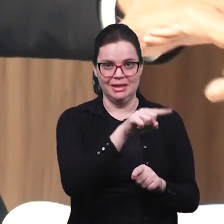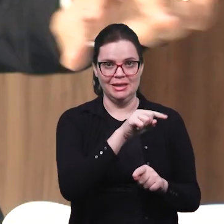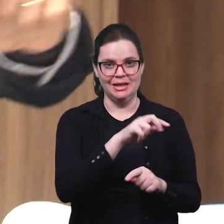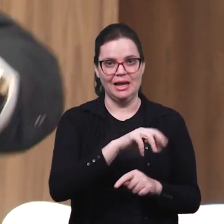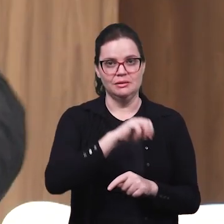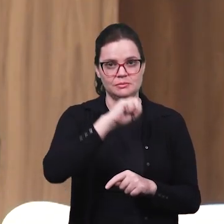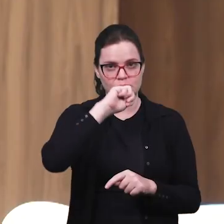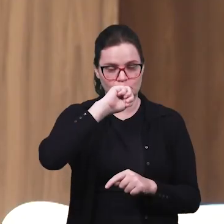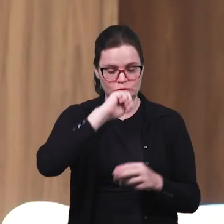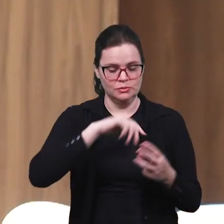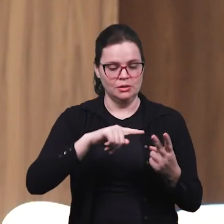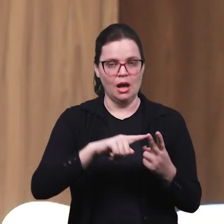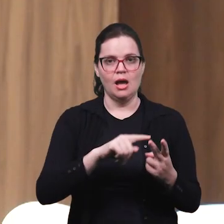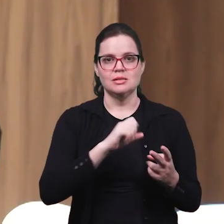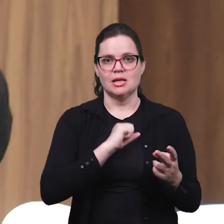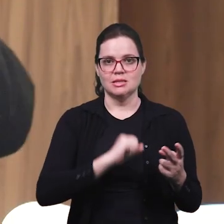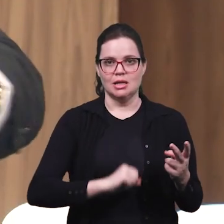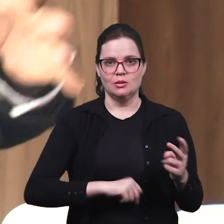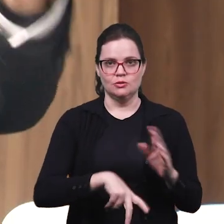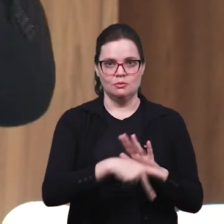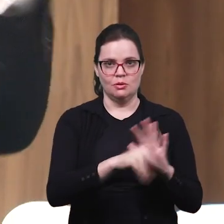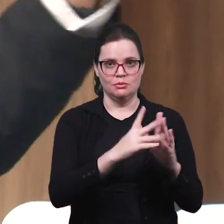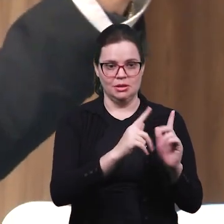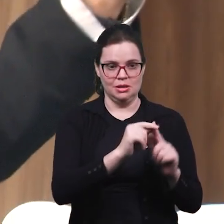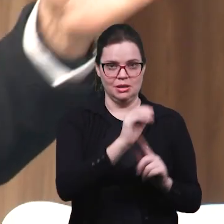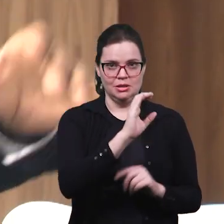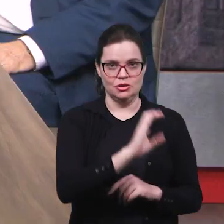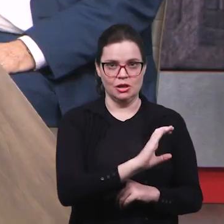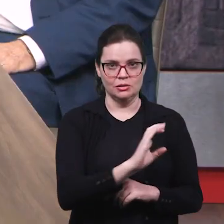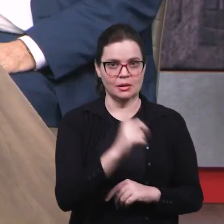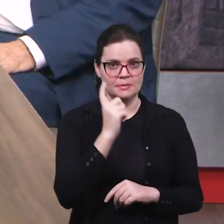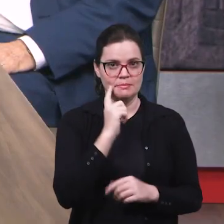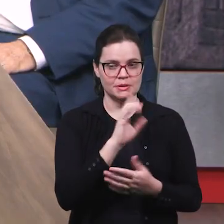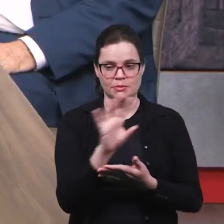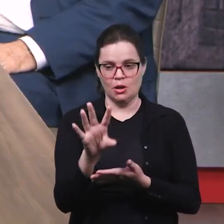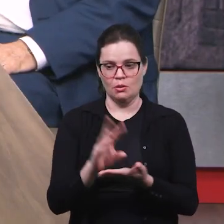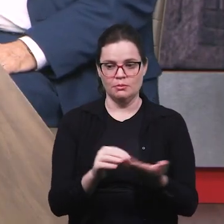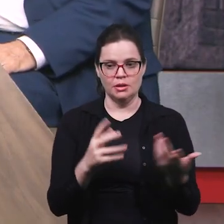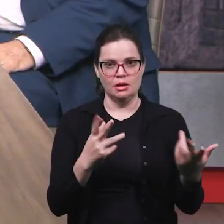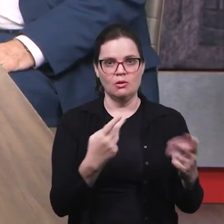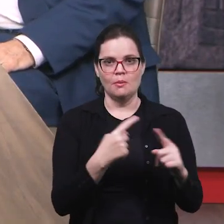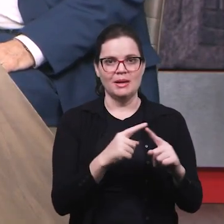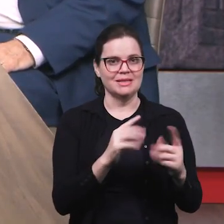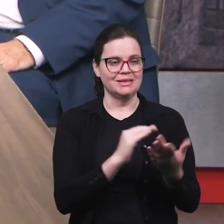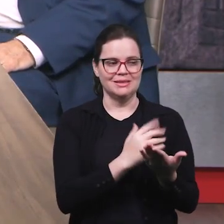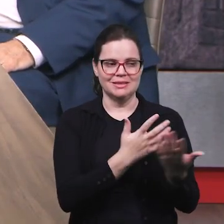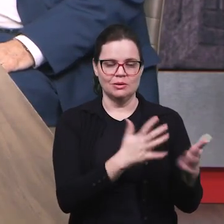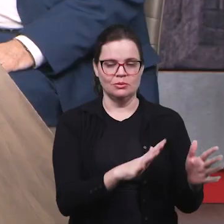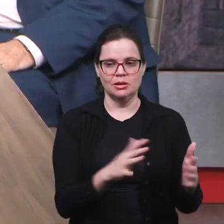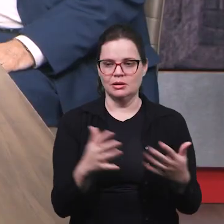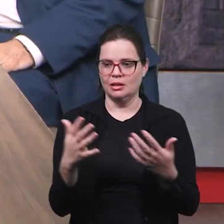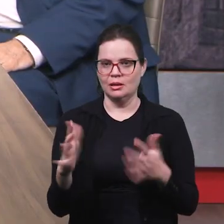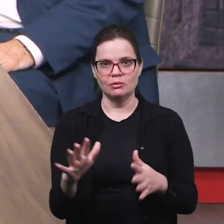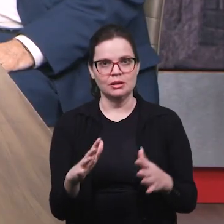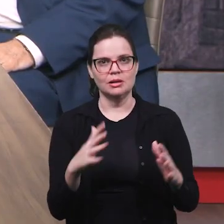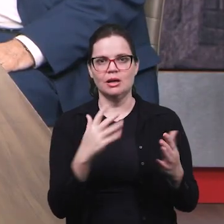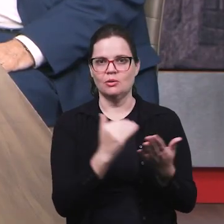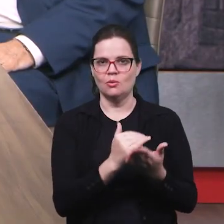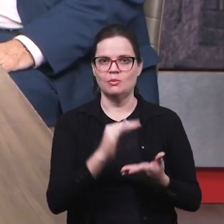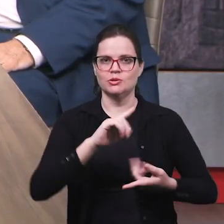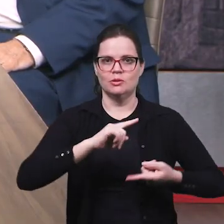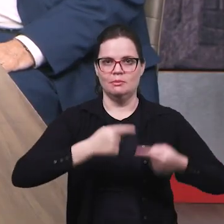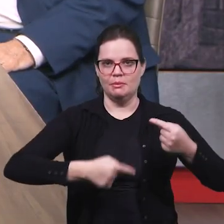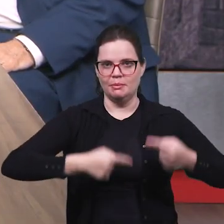não proibiu o casamento. Né? Aí começou, né? Começaram problemas dessa ordem. Agora, o que nós vemos é o seguinte: